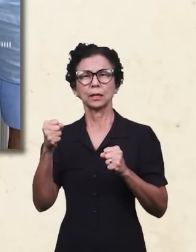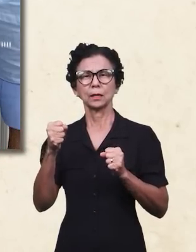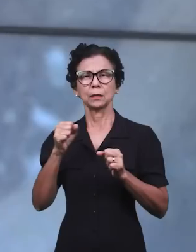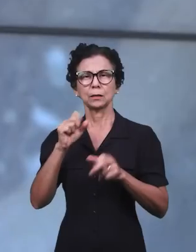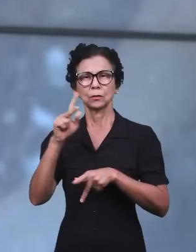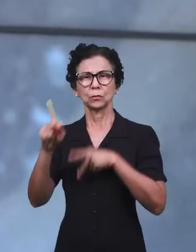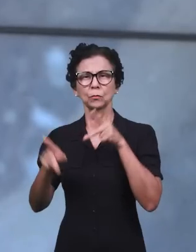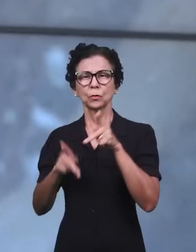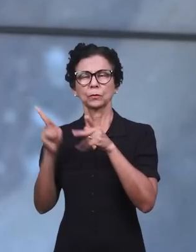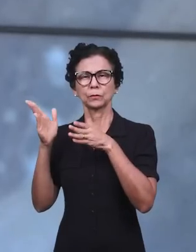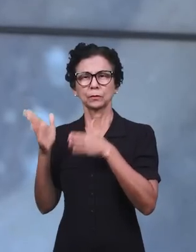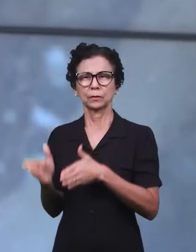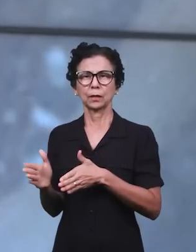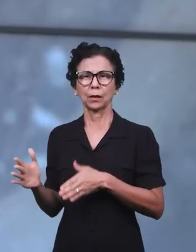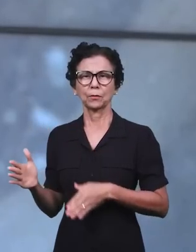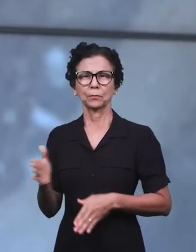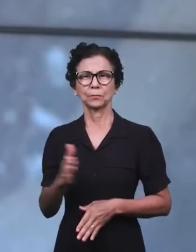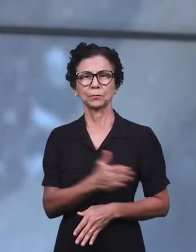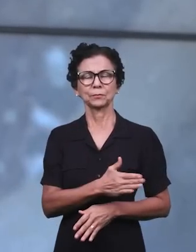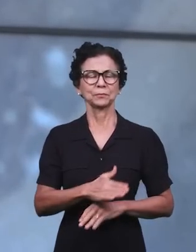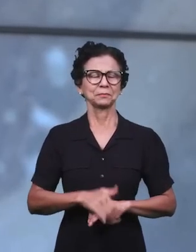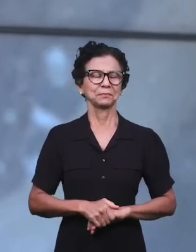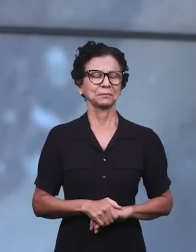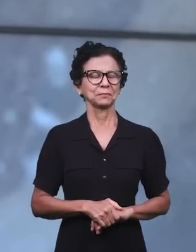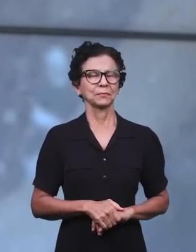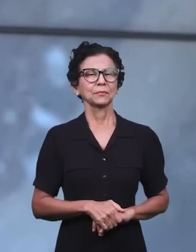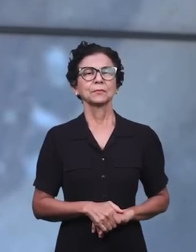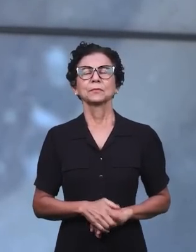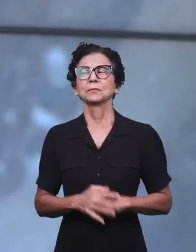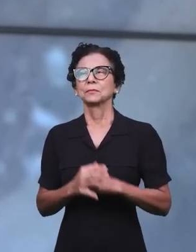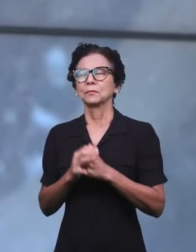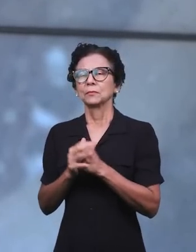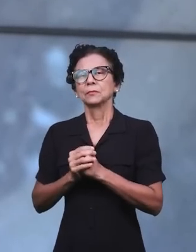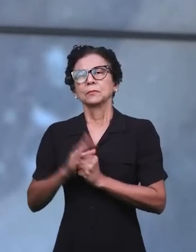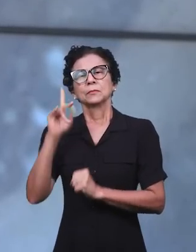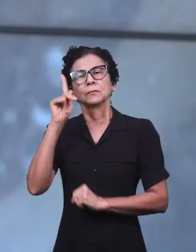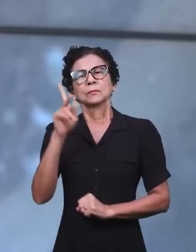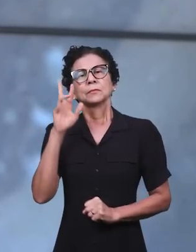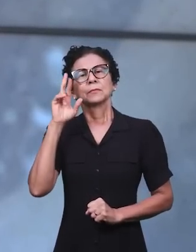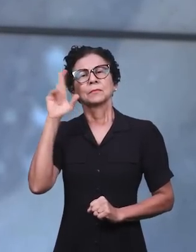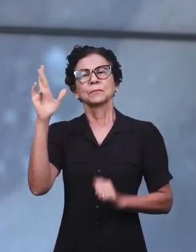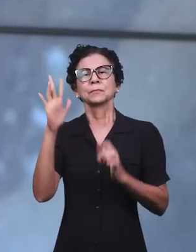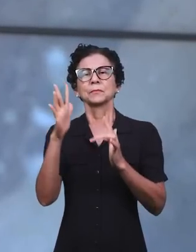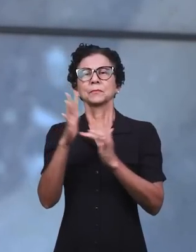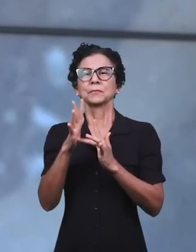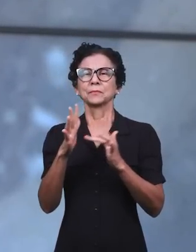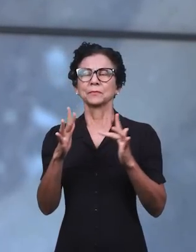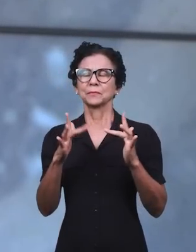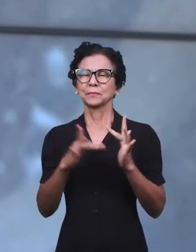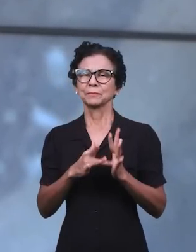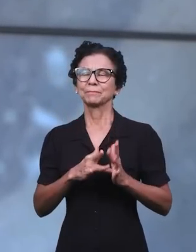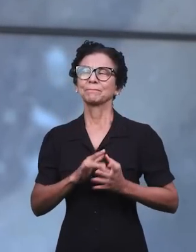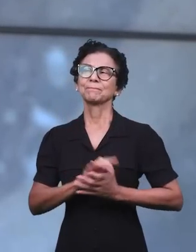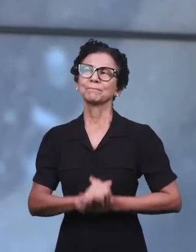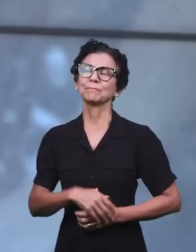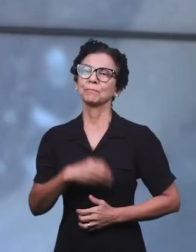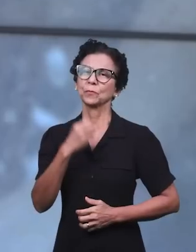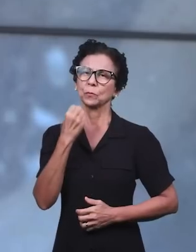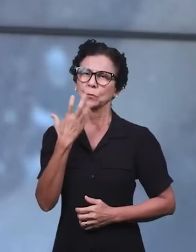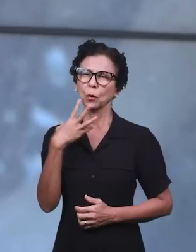Jesus. Amém, meu companheiro, a paz do Senhor Jesus. Bom ouvir a sua experiência, bom